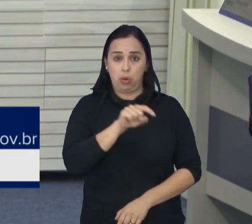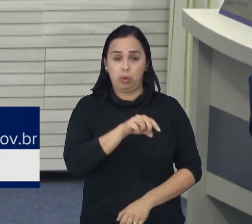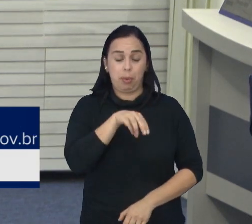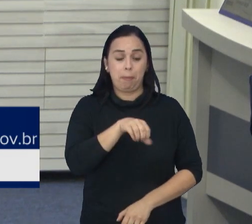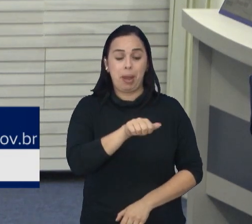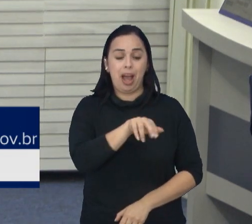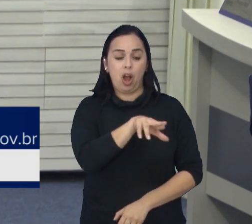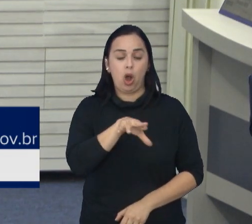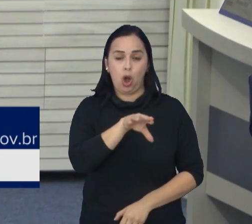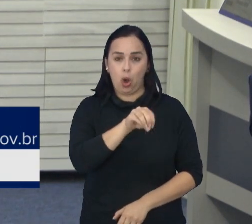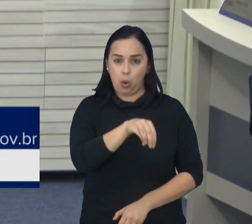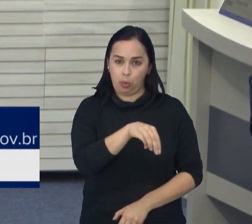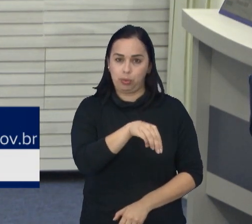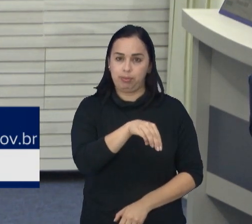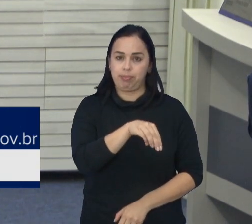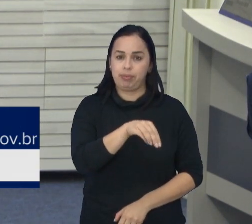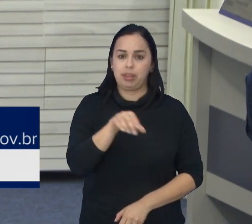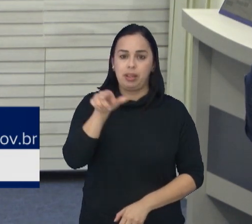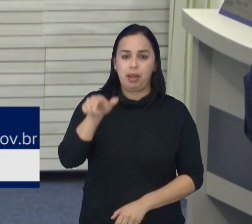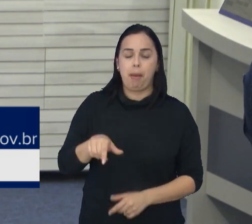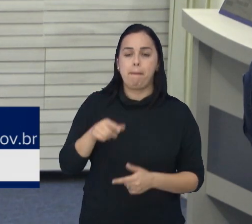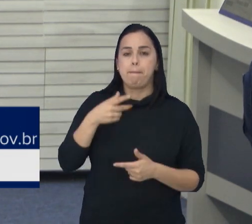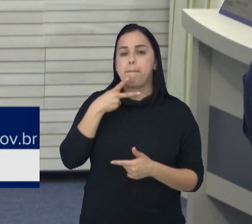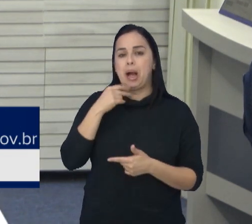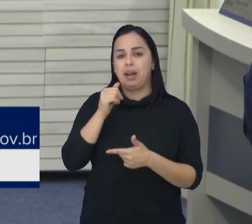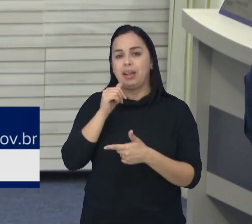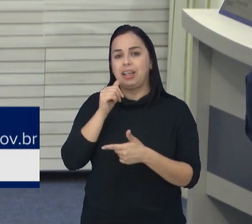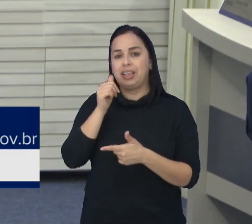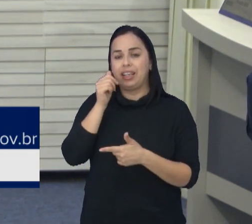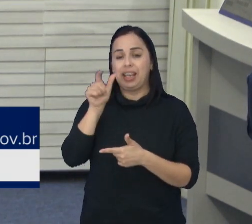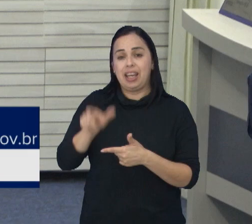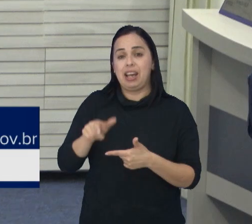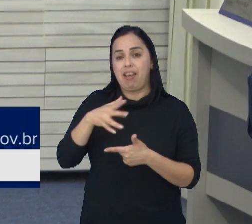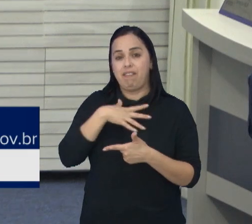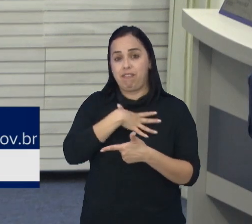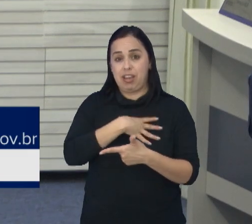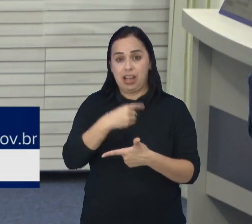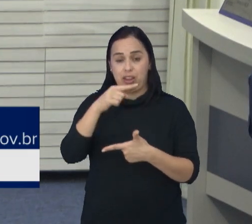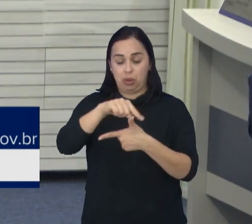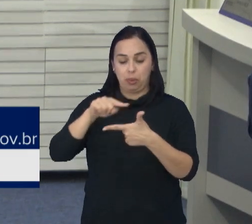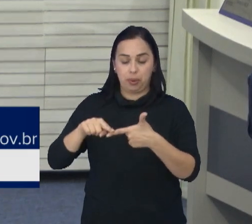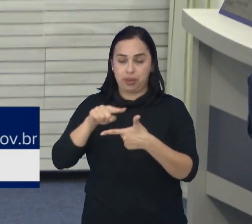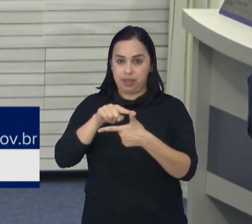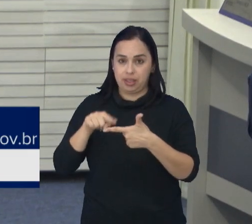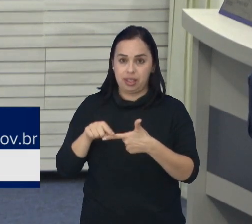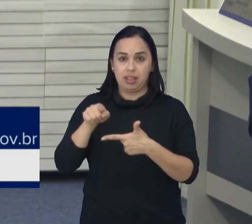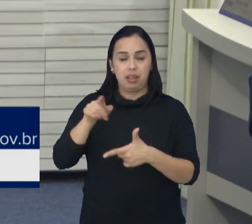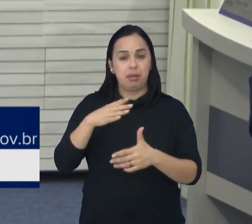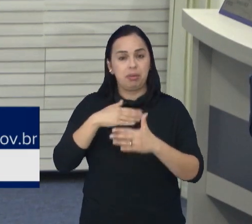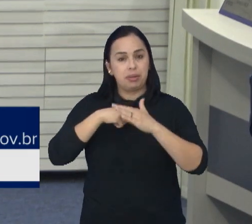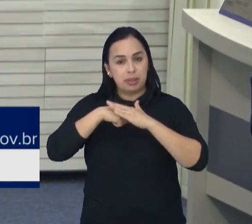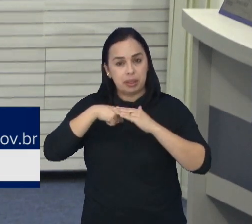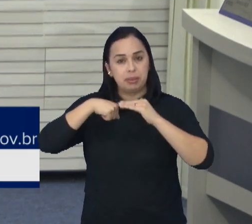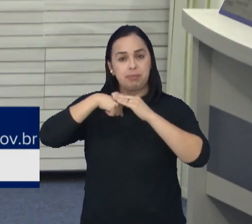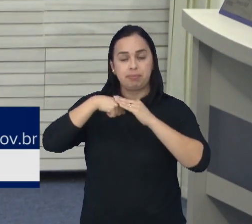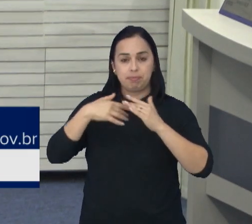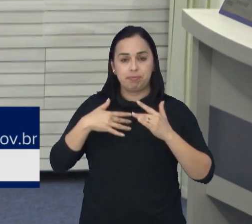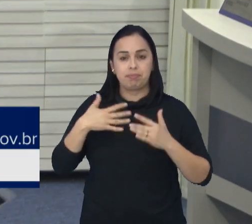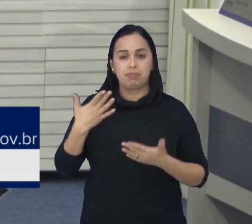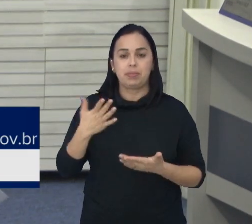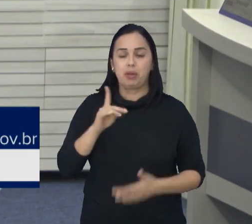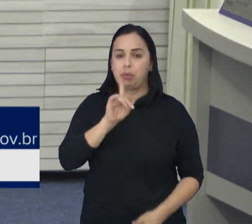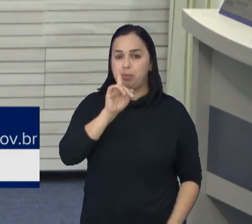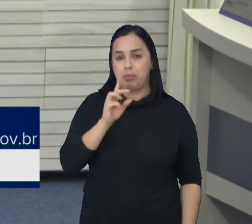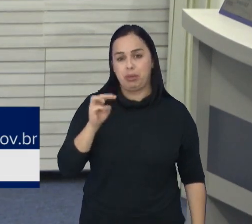Marrom, então pai da Juliana e da Jéssica, então uma pessoa muito querida, então quero pedir um